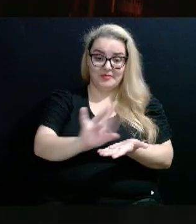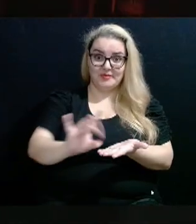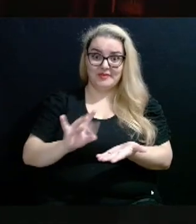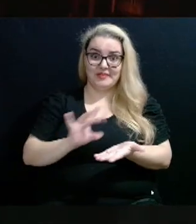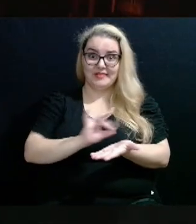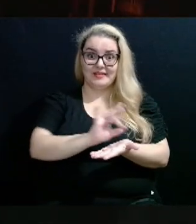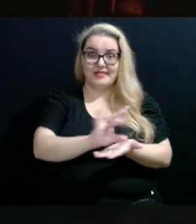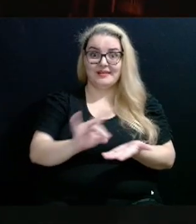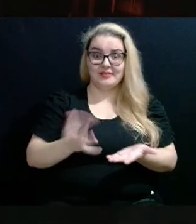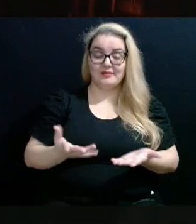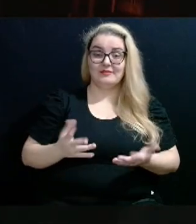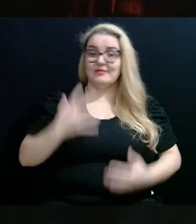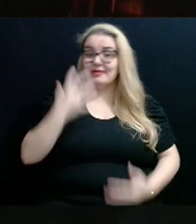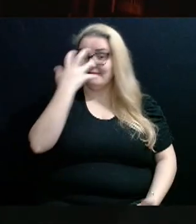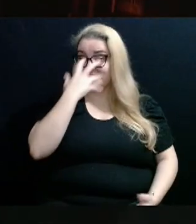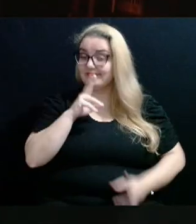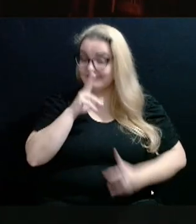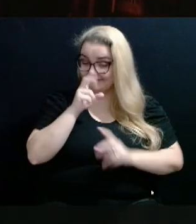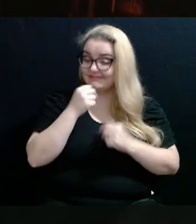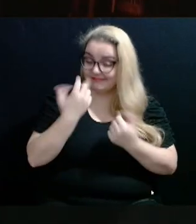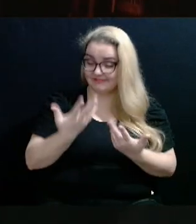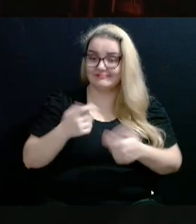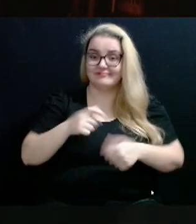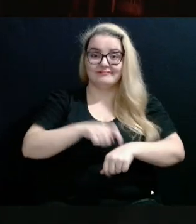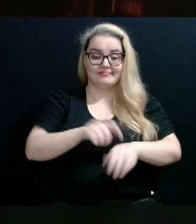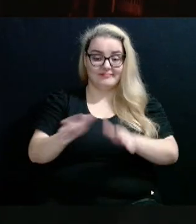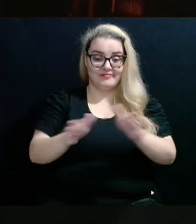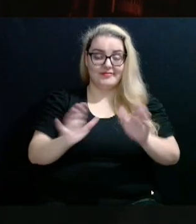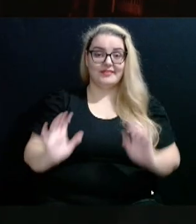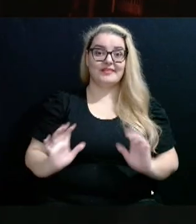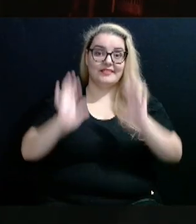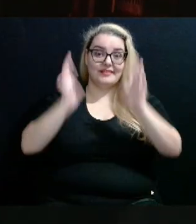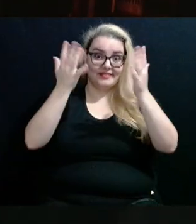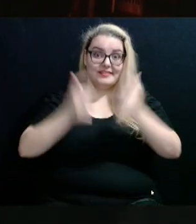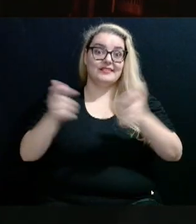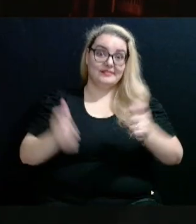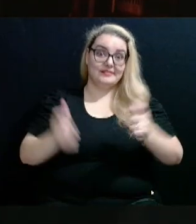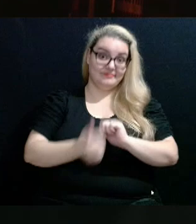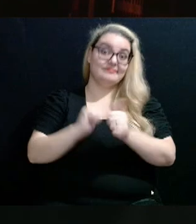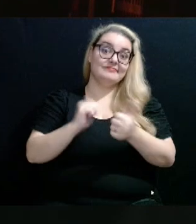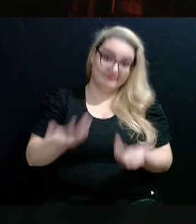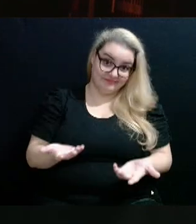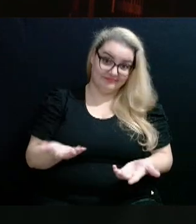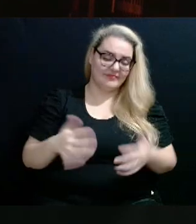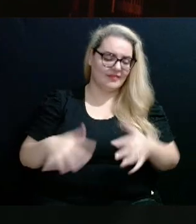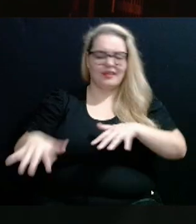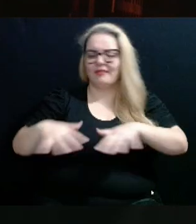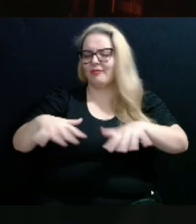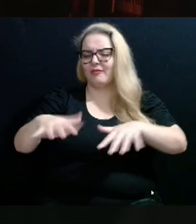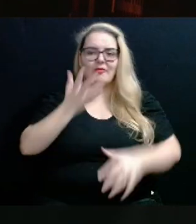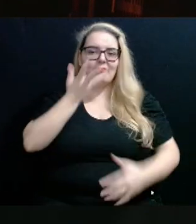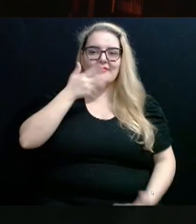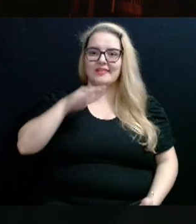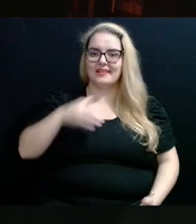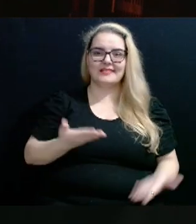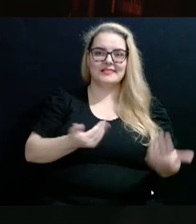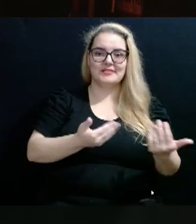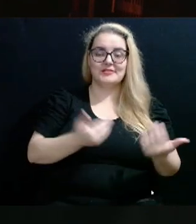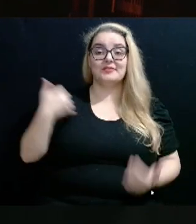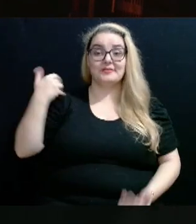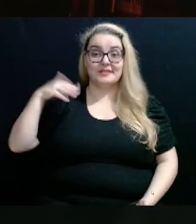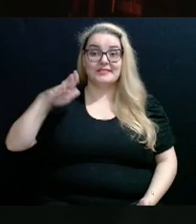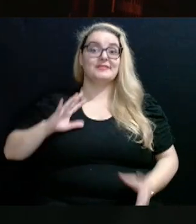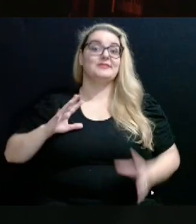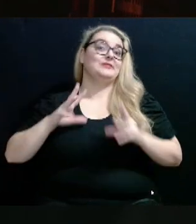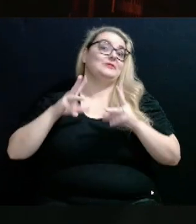em períodos de grandes eventos esportivos, né? E que mobiliza crianças, jovens e adultos em todo o planeta. Da infância